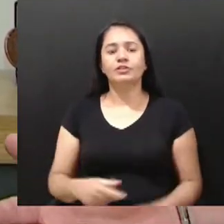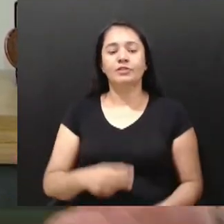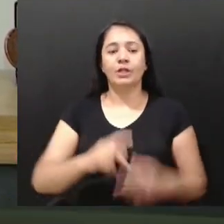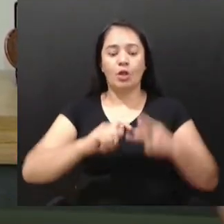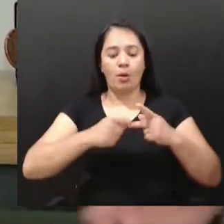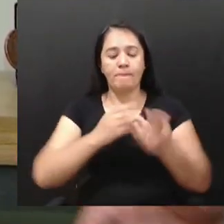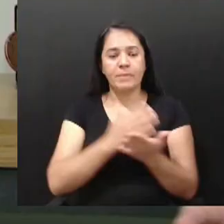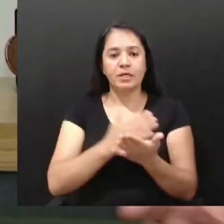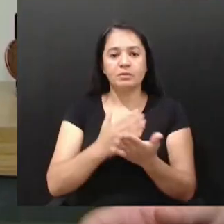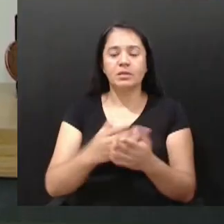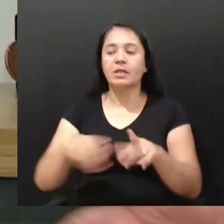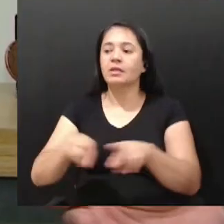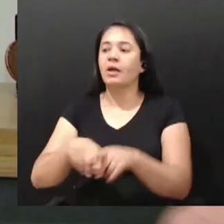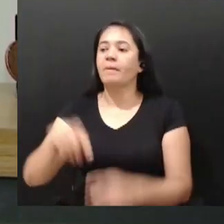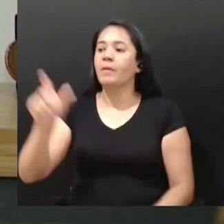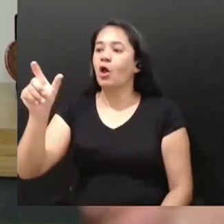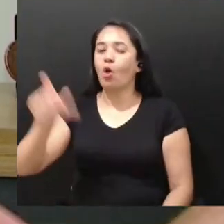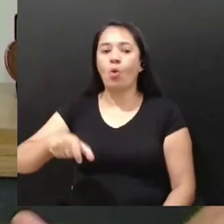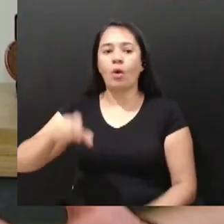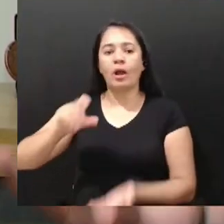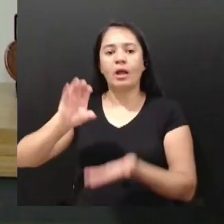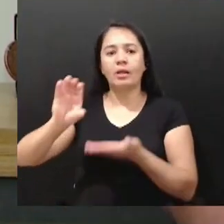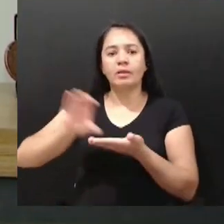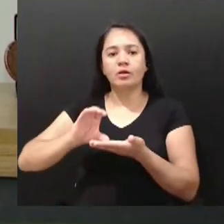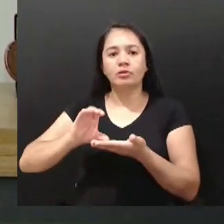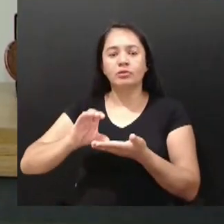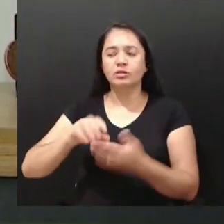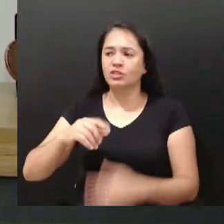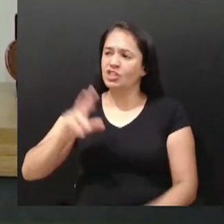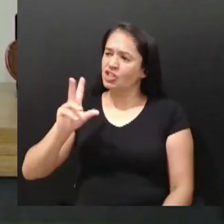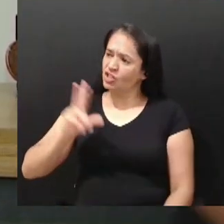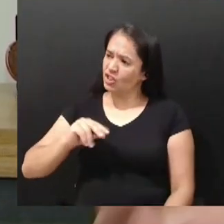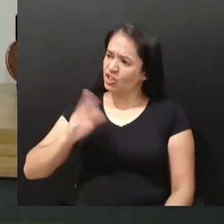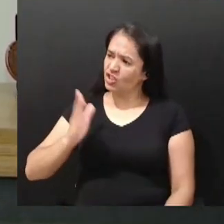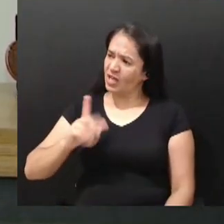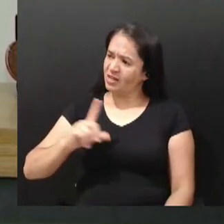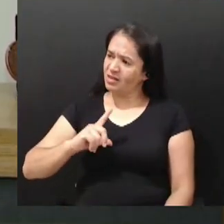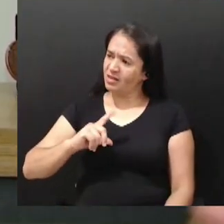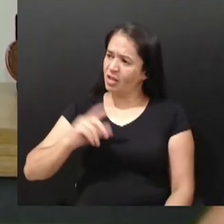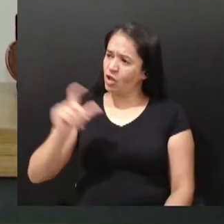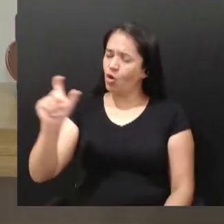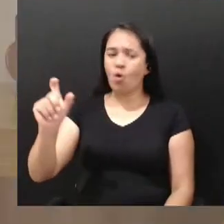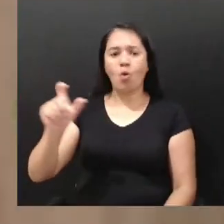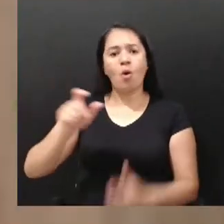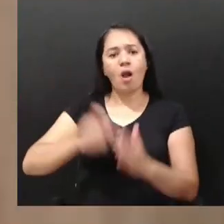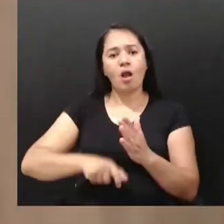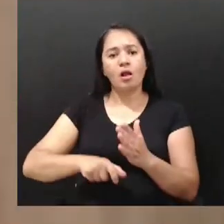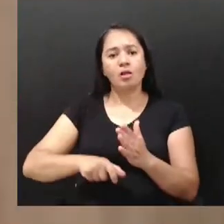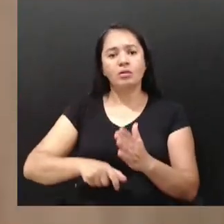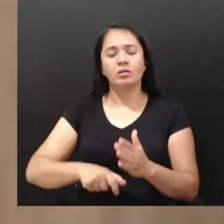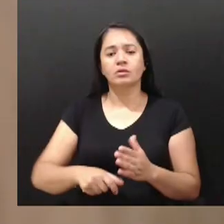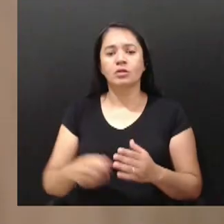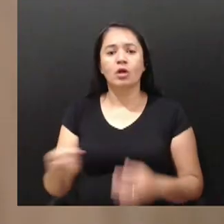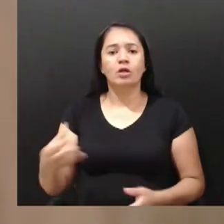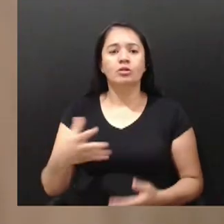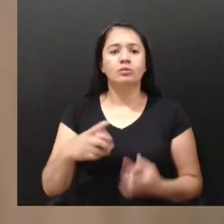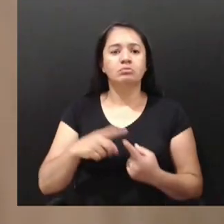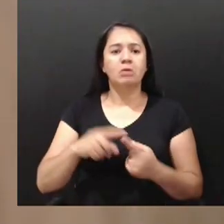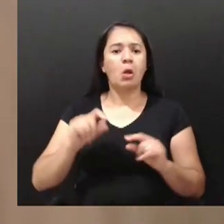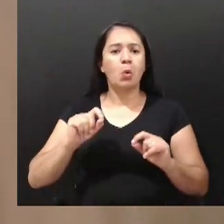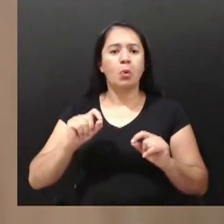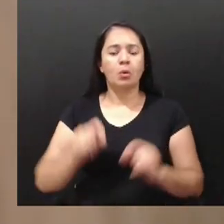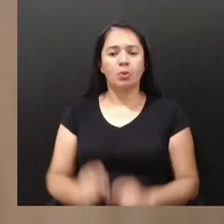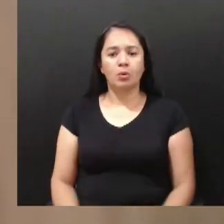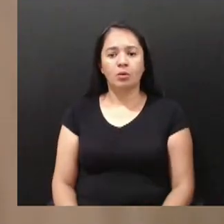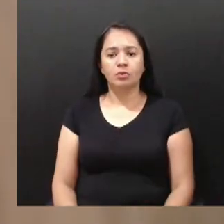cartão de crédito? O pessoal deve estar falando, pô, já tenho cartão de crédito, né? Qual que é a novidade dessa nova modalidade de pagamento? Cartão de